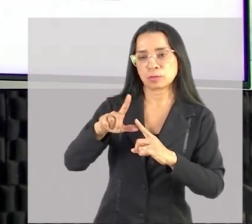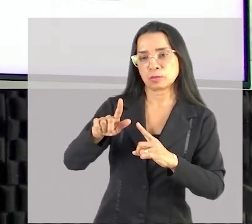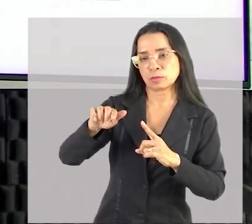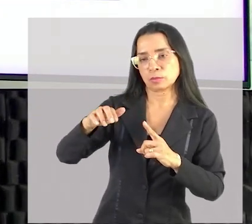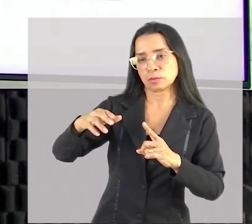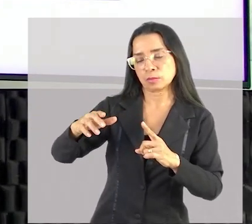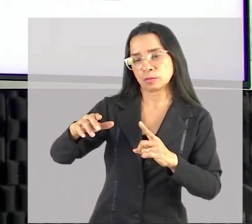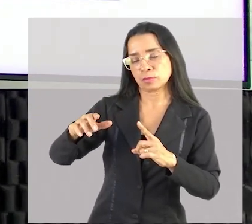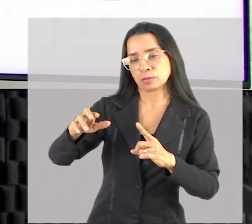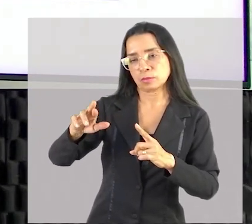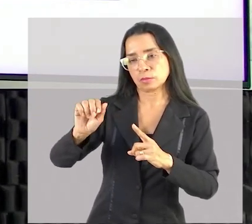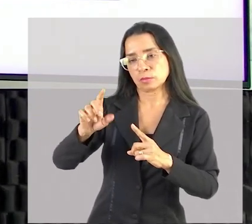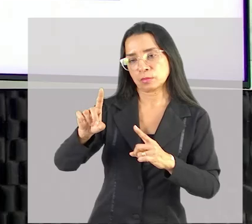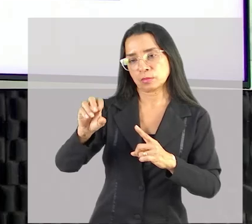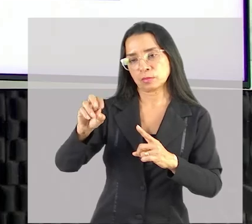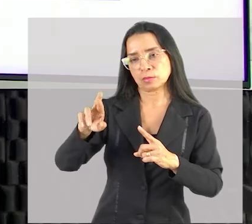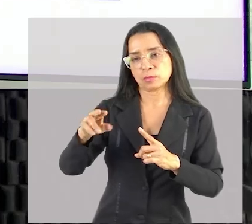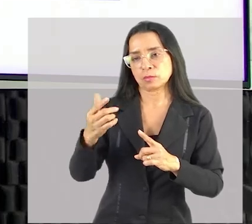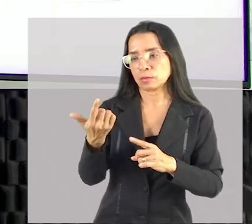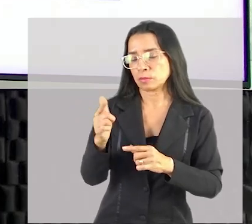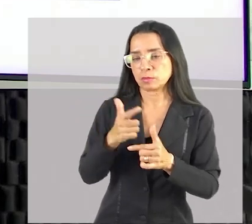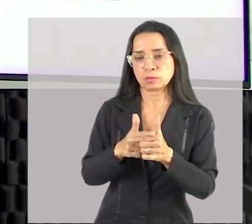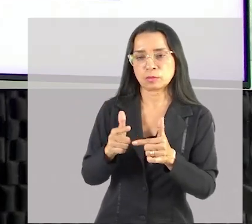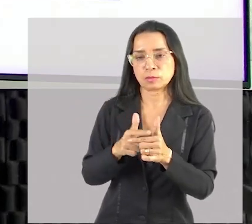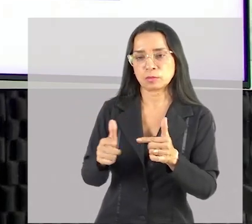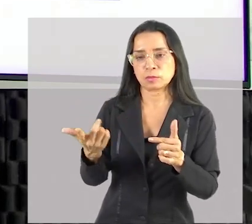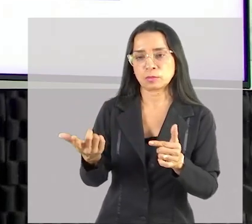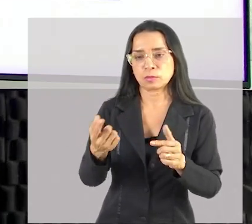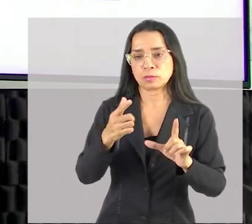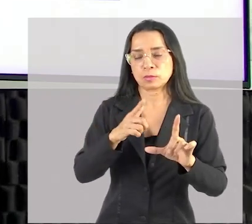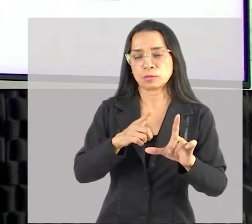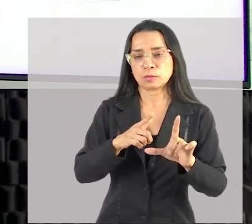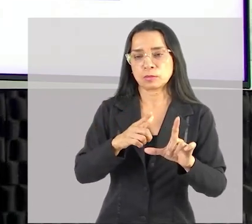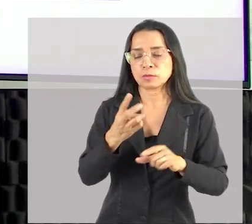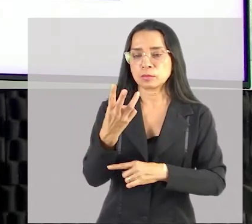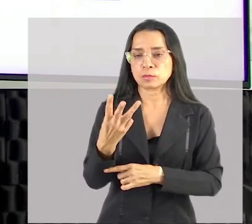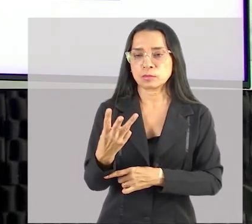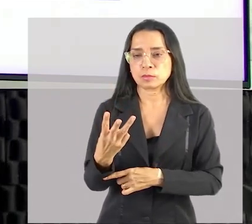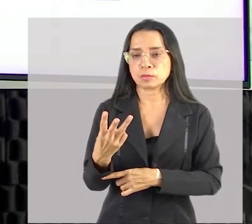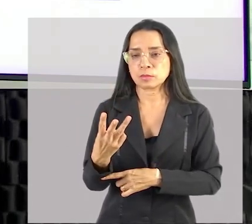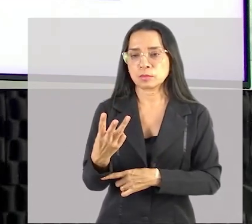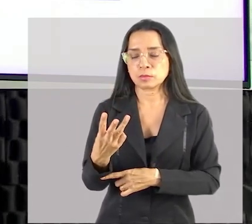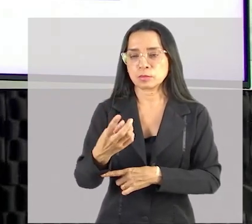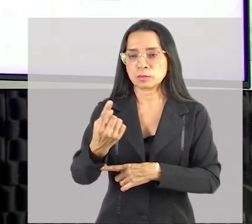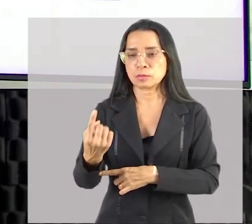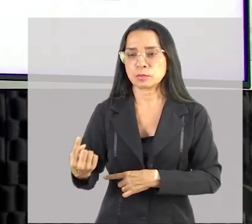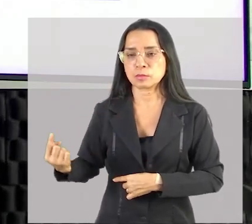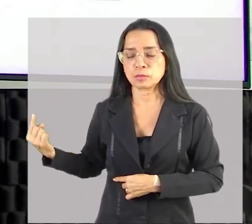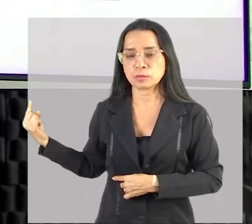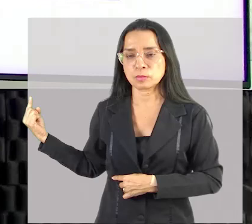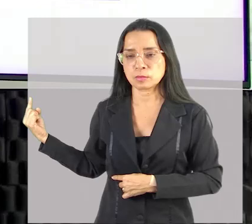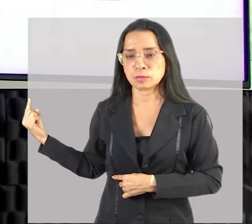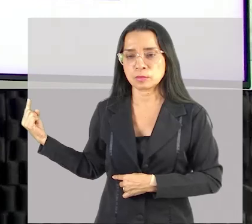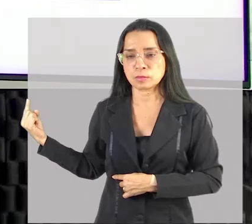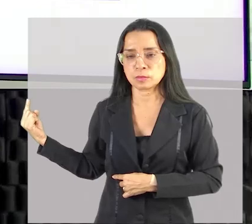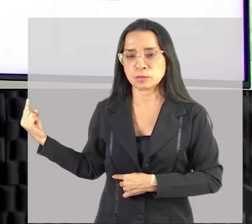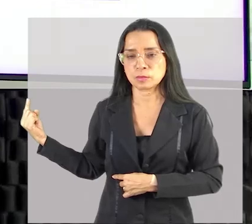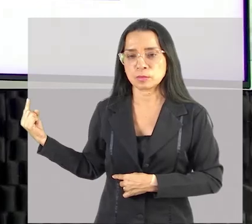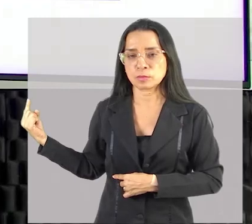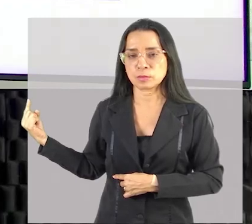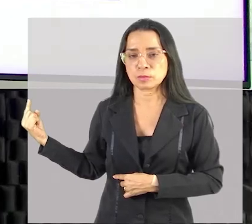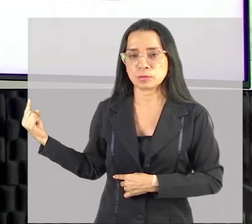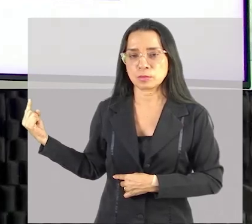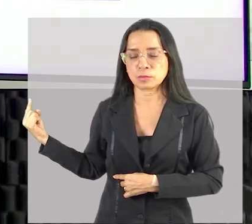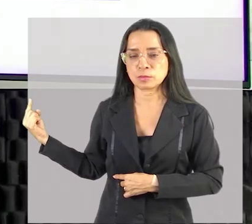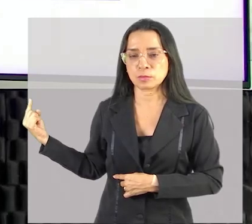já não me dá problema. Assim como os hidráulicos, uma roda de água é acoplada a um dínamo que gera energia elétrica